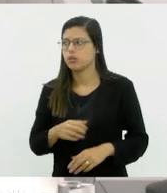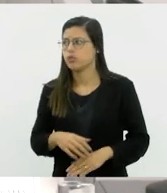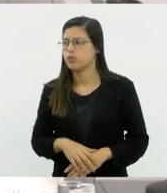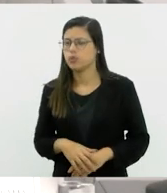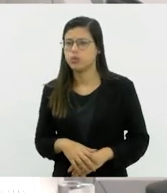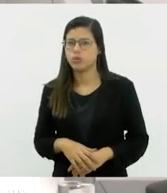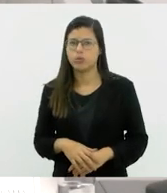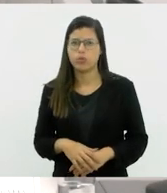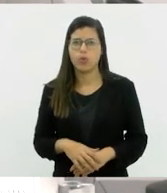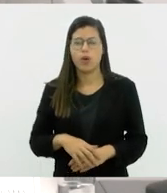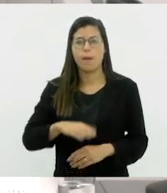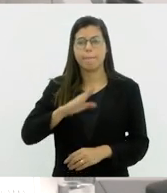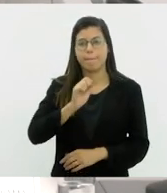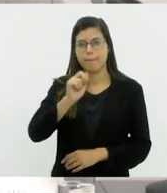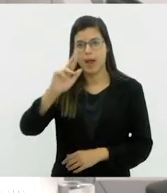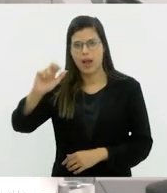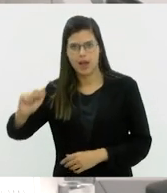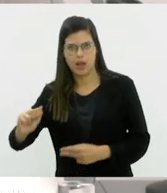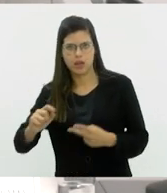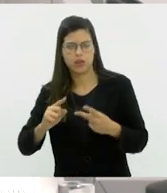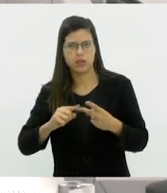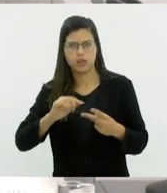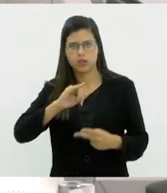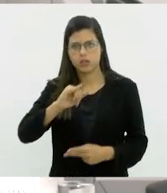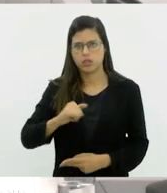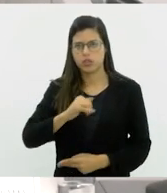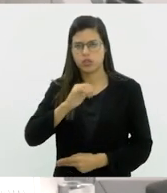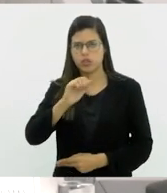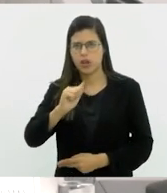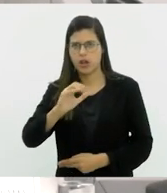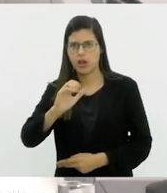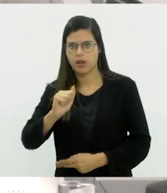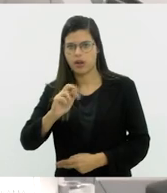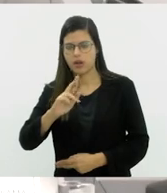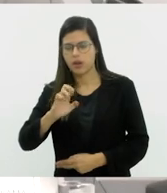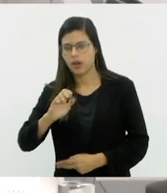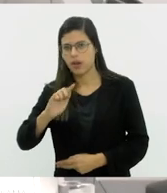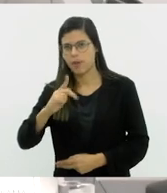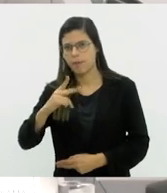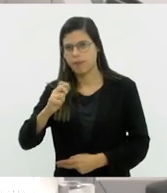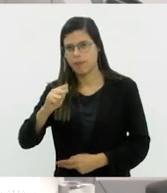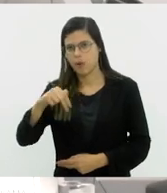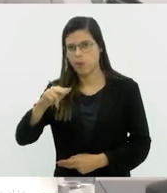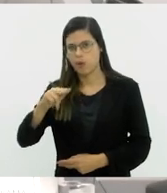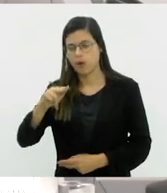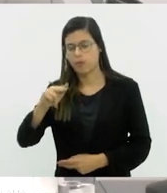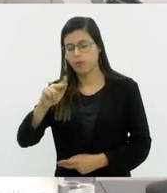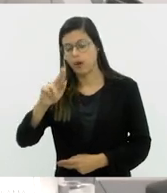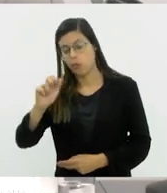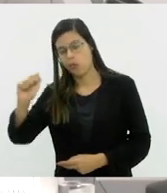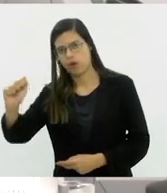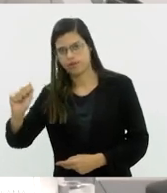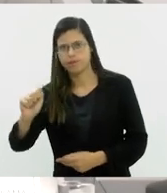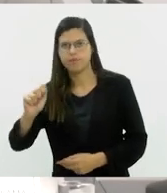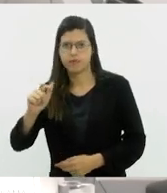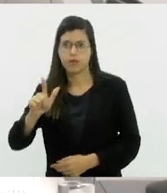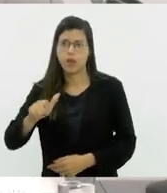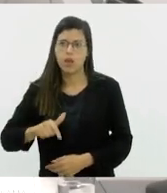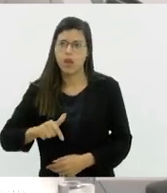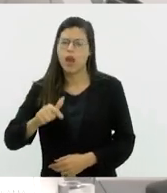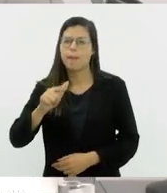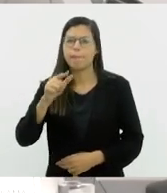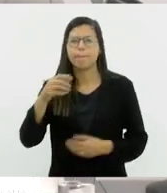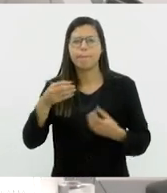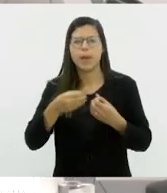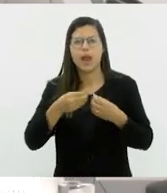destinadas à Barra Jacarepaguá, utilizando aquela REH Boa Vista, que é uma que passa pelo mar, é uma